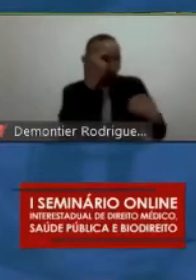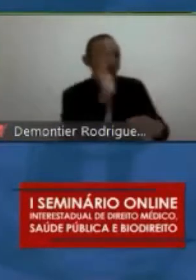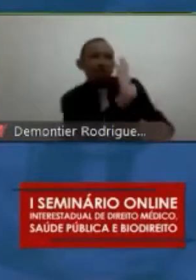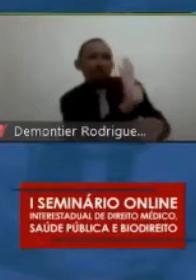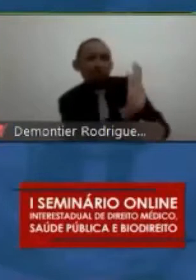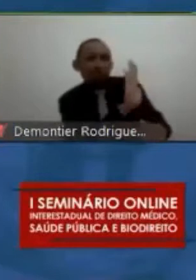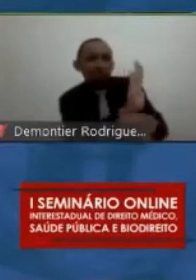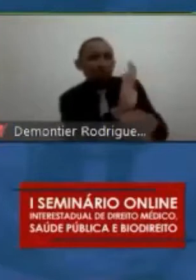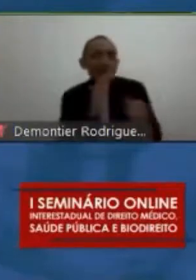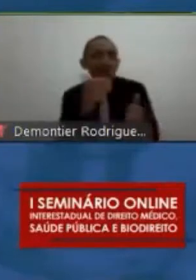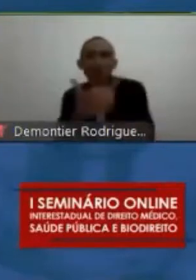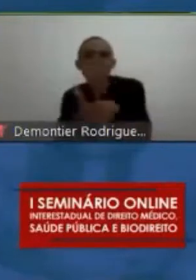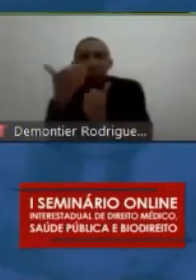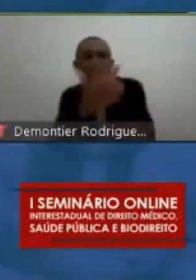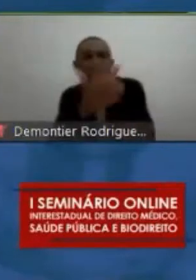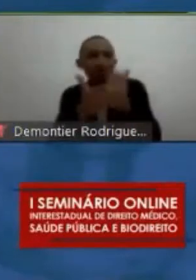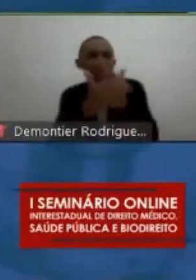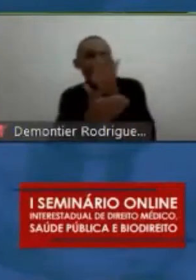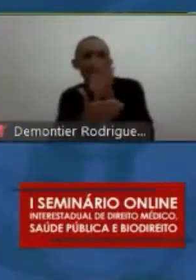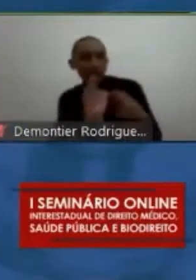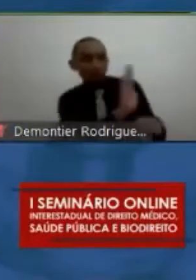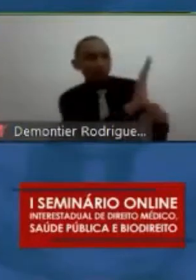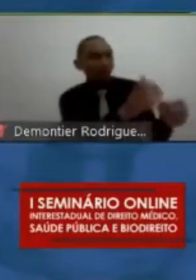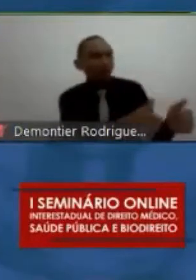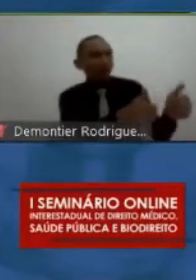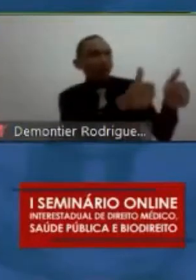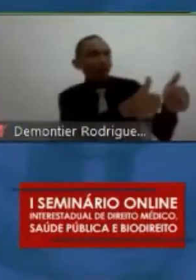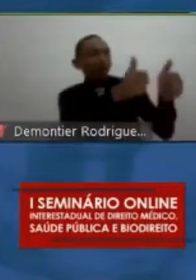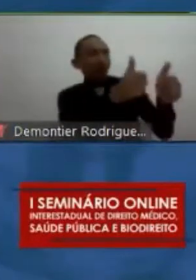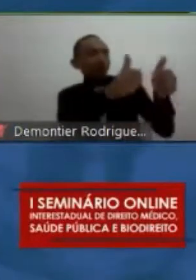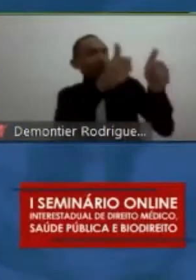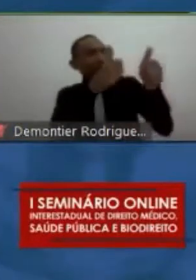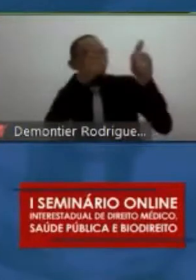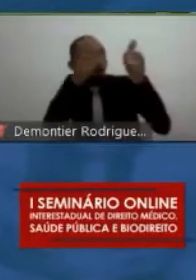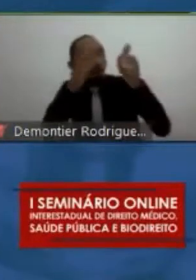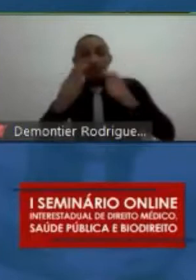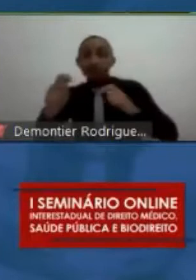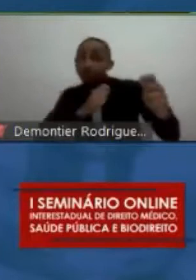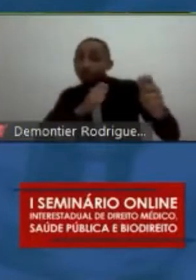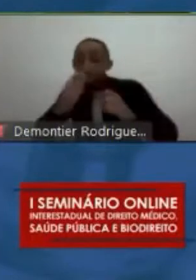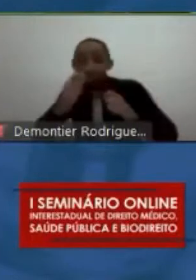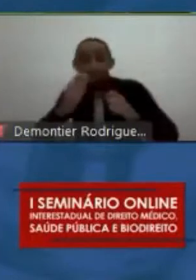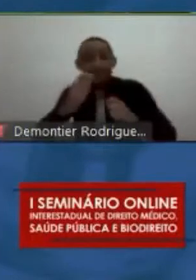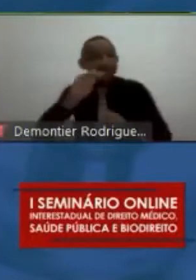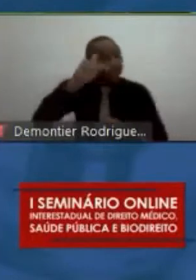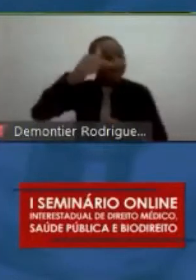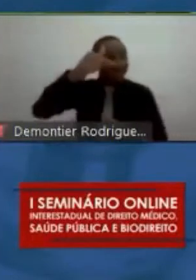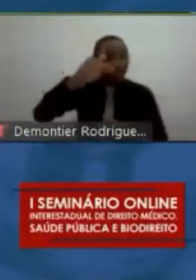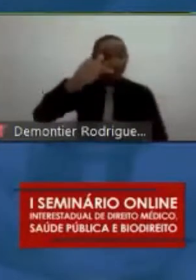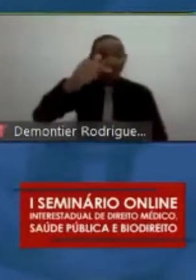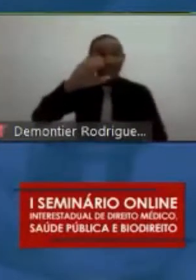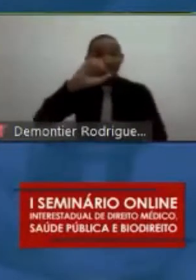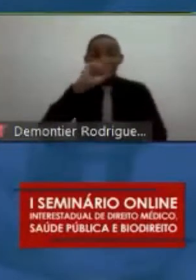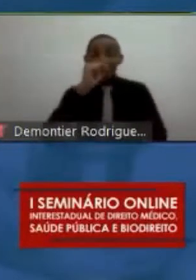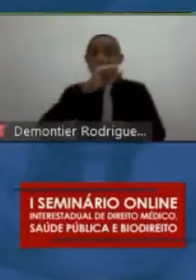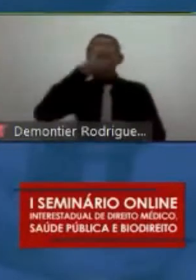entre investimento que eles tiveram e benefícios, eles tiveram uma economia direta de quase 78 milhões de dólares versus